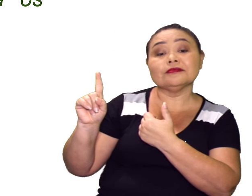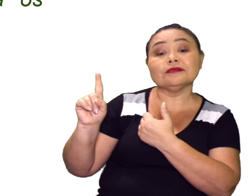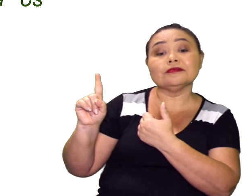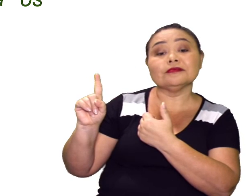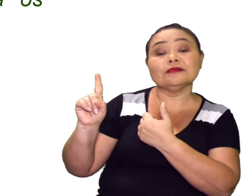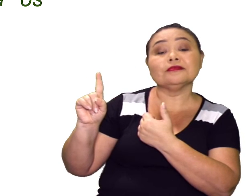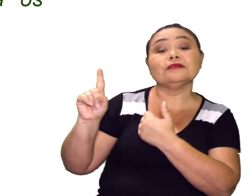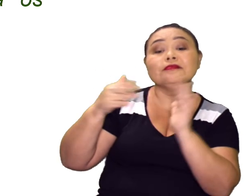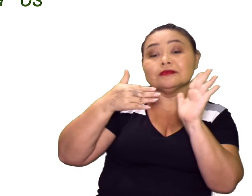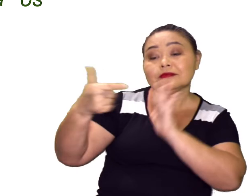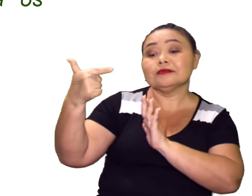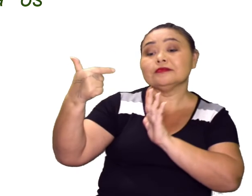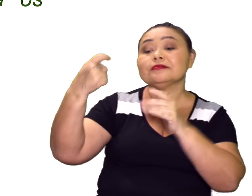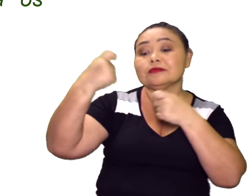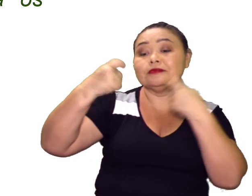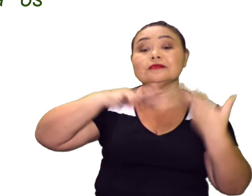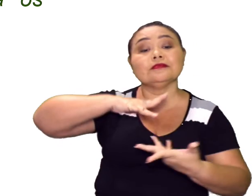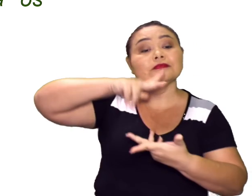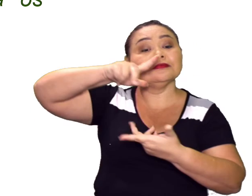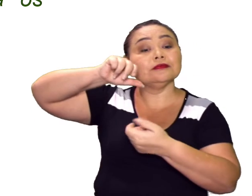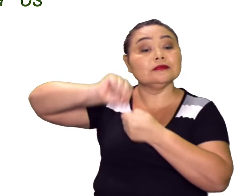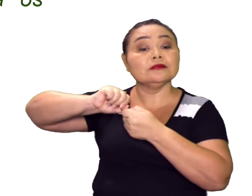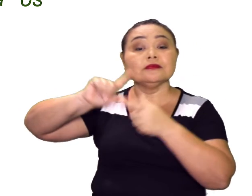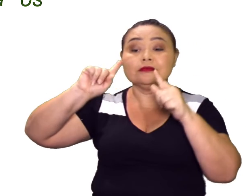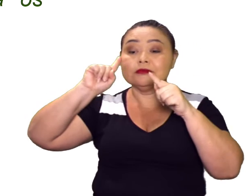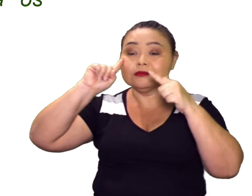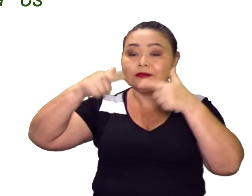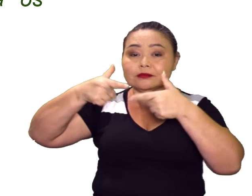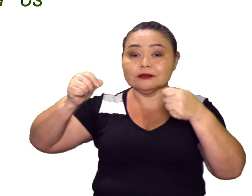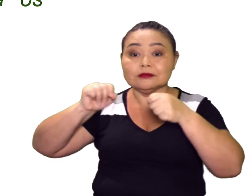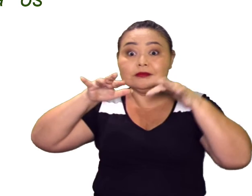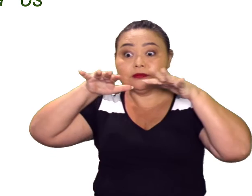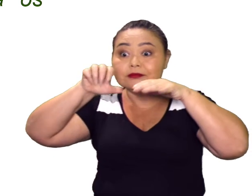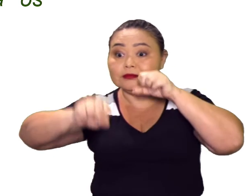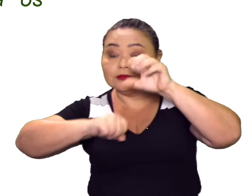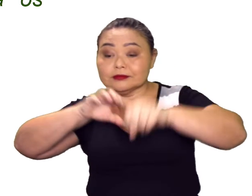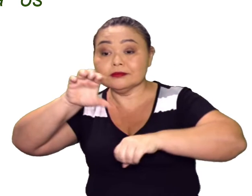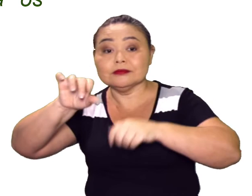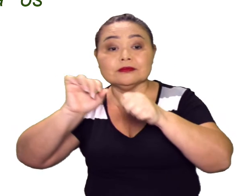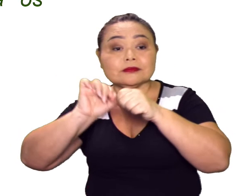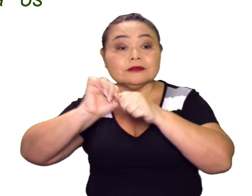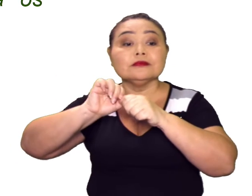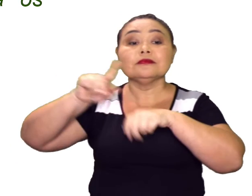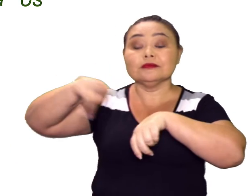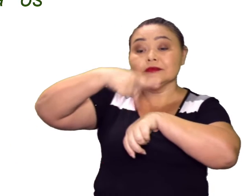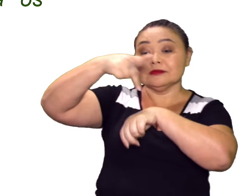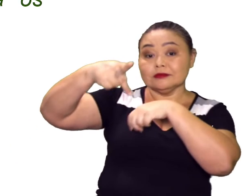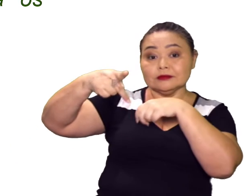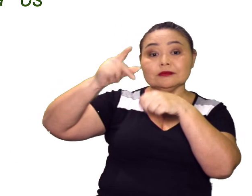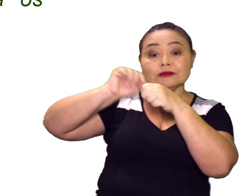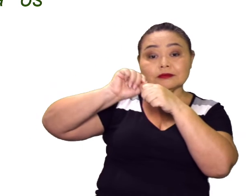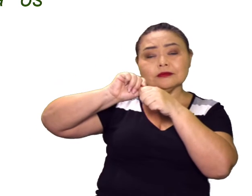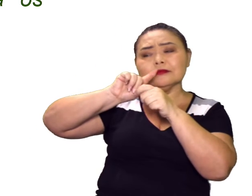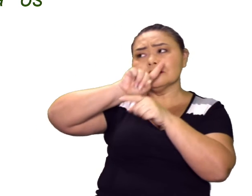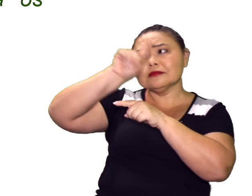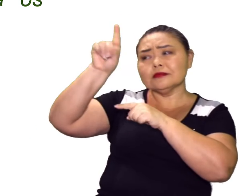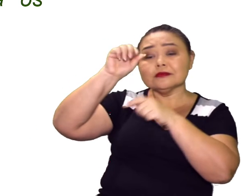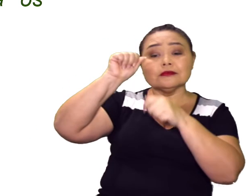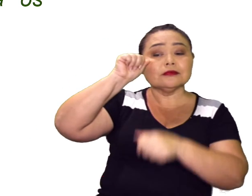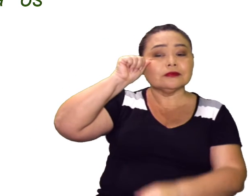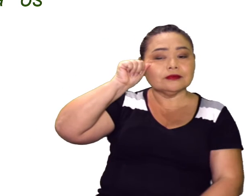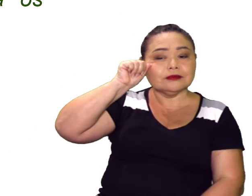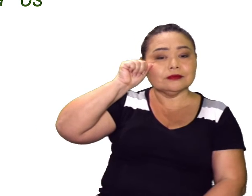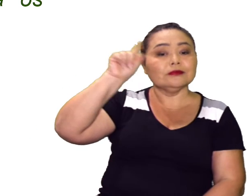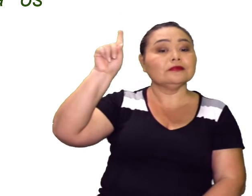deveria lembrar que durante a Segunda Guerra Mundial, os japoneses invadiram as colônias dos países aliados, que era lá na